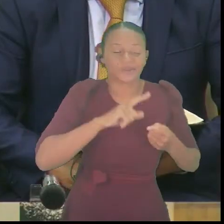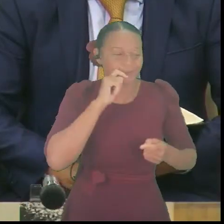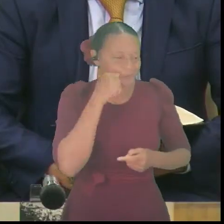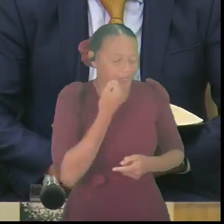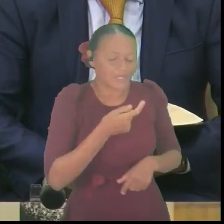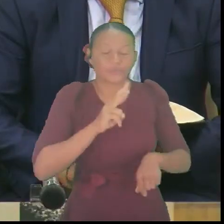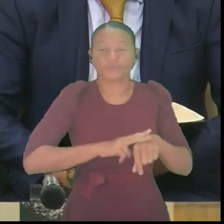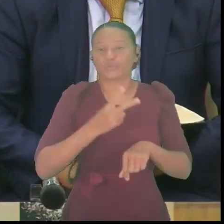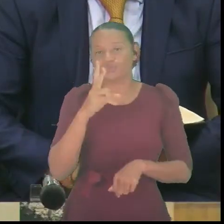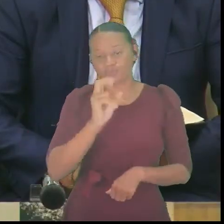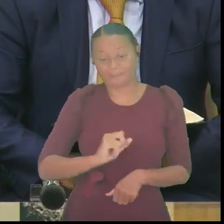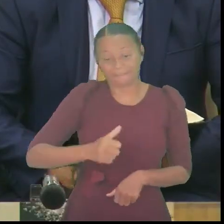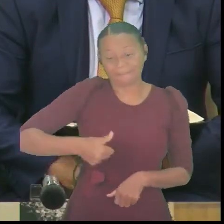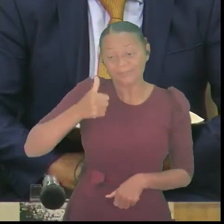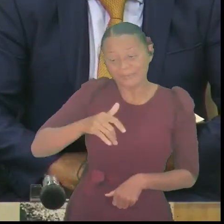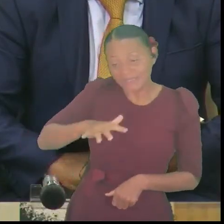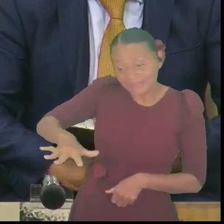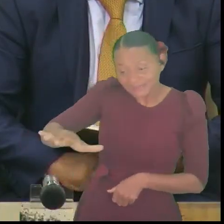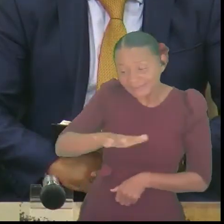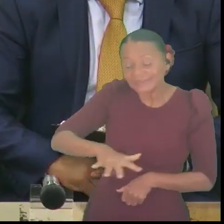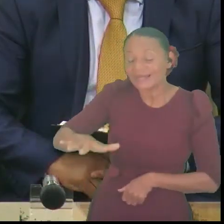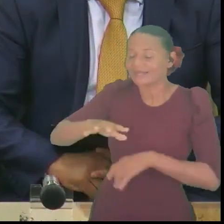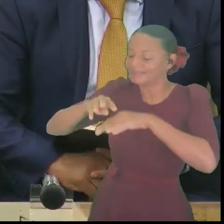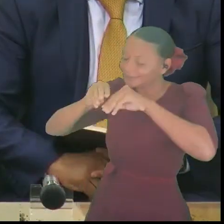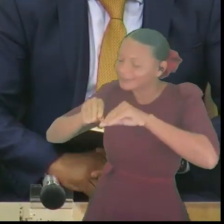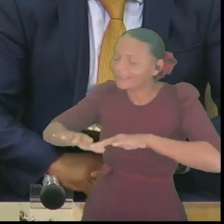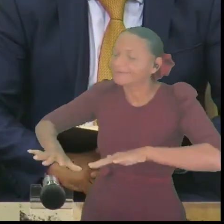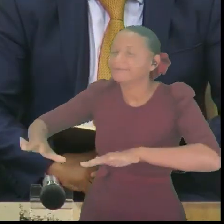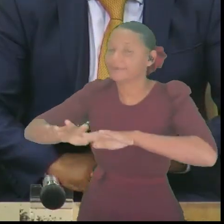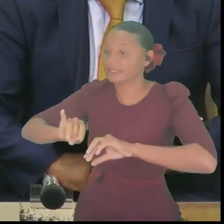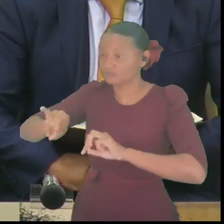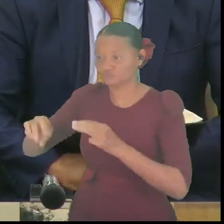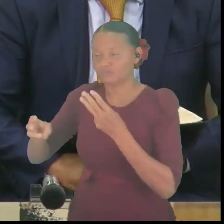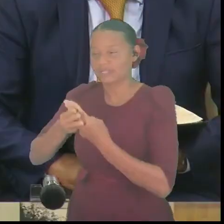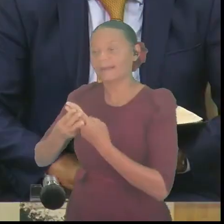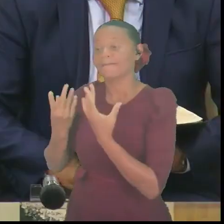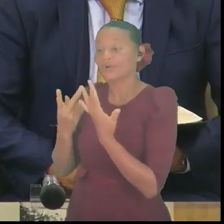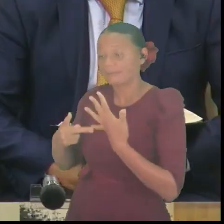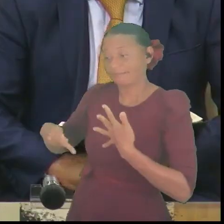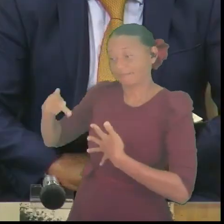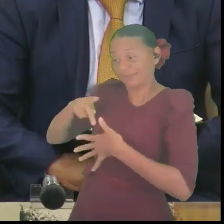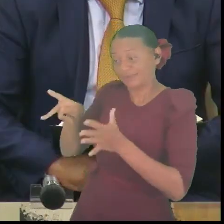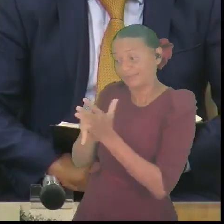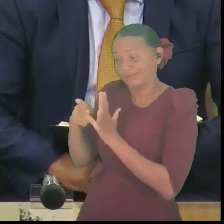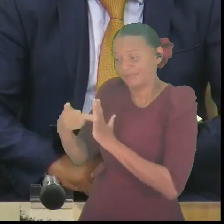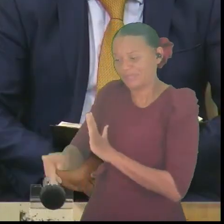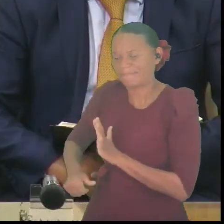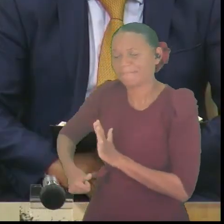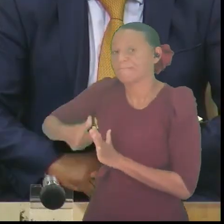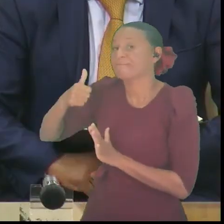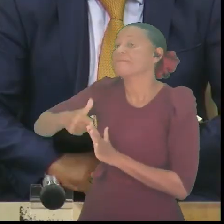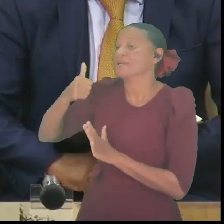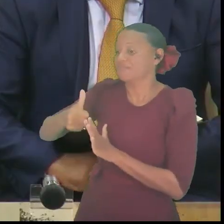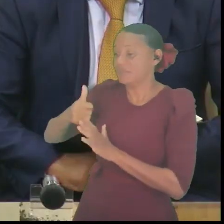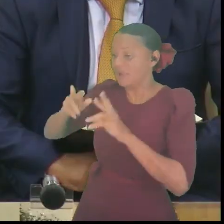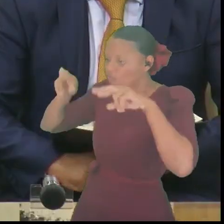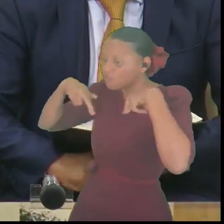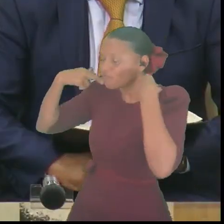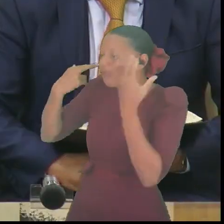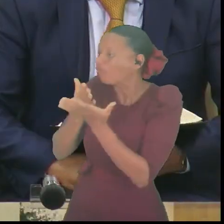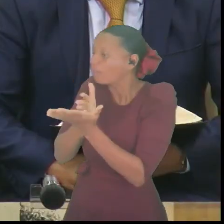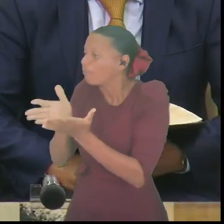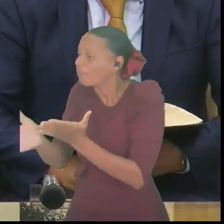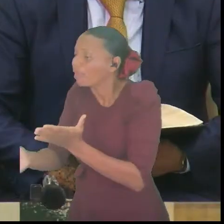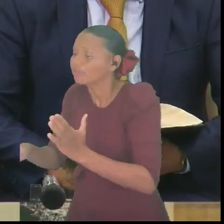a primeira na terra judaica, porque a prioridade era Israel. Ele não foi enviado primeiro, senão as ovelhas perdidas